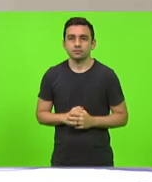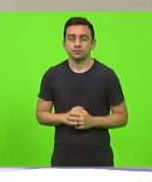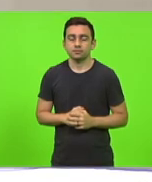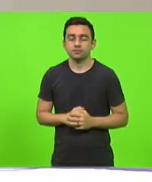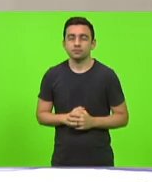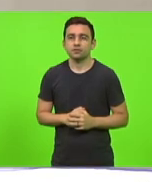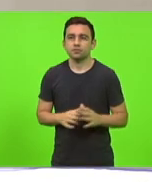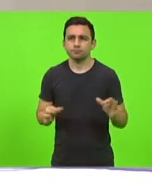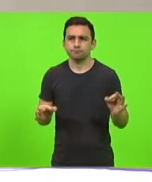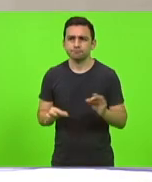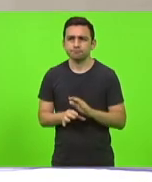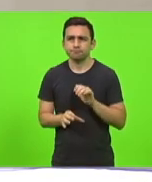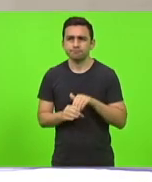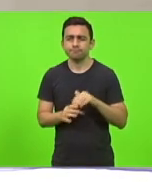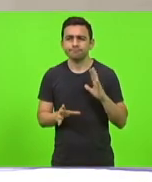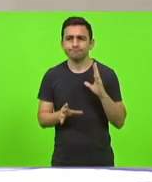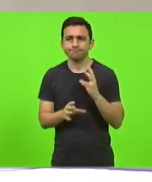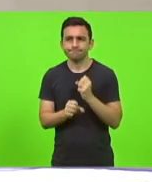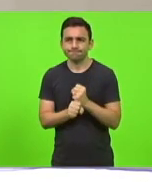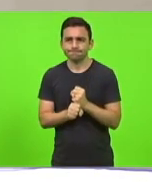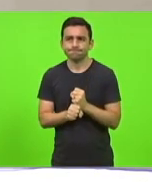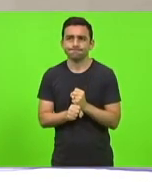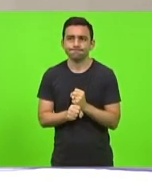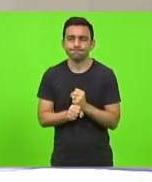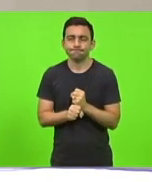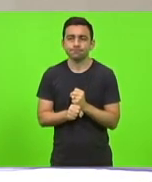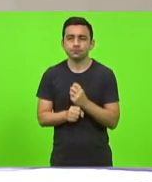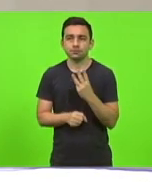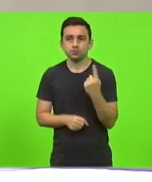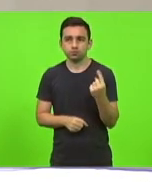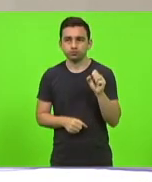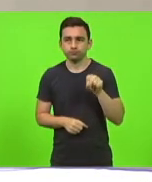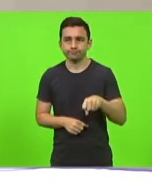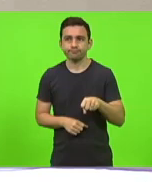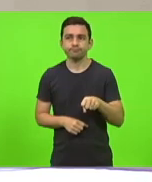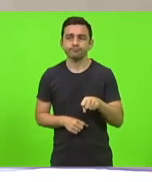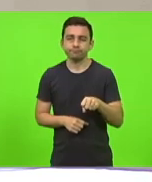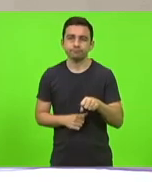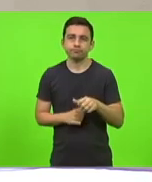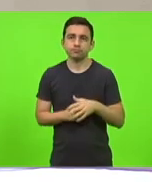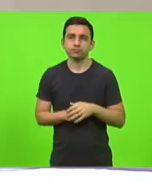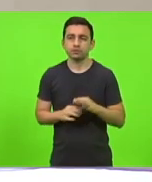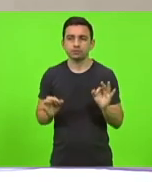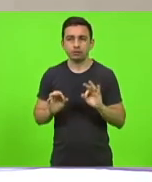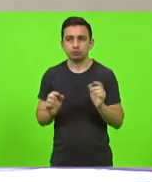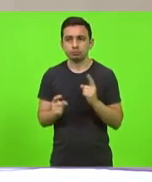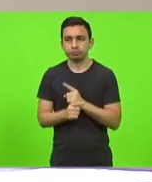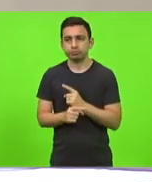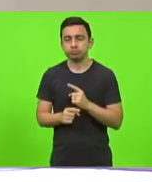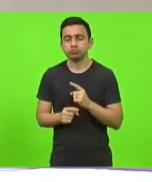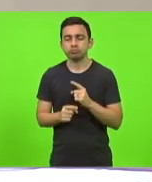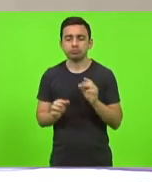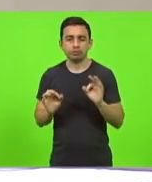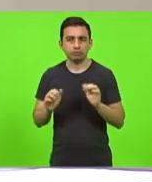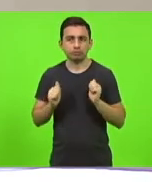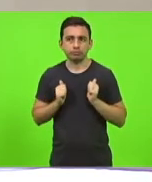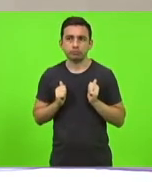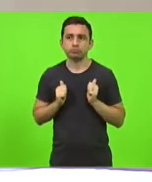Encerrada a votação, colho o resultado. 31 votos sim, nenhum voto contrário, nenhuma